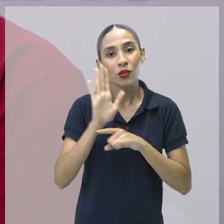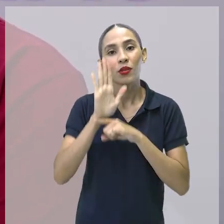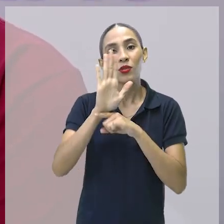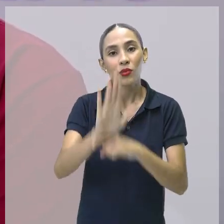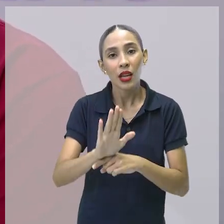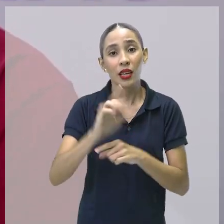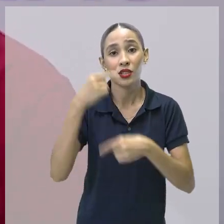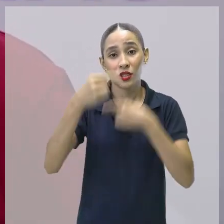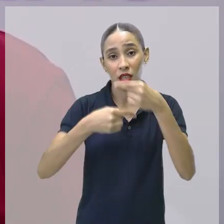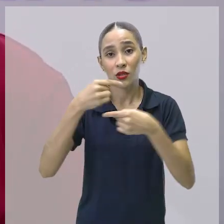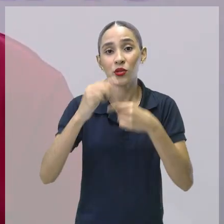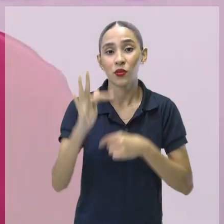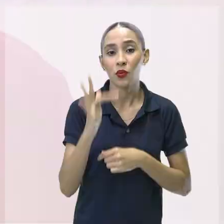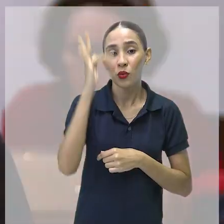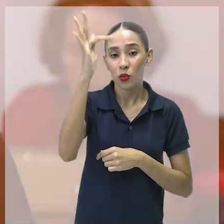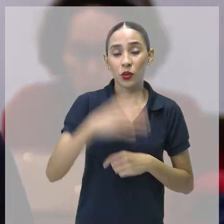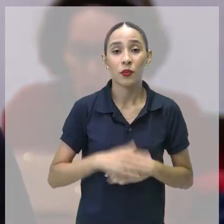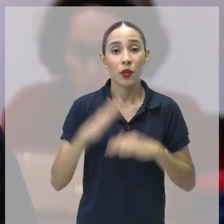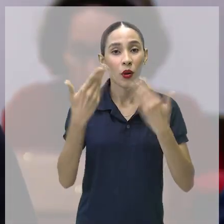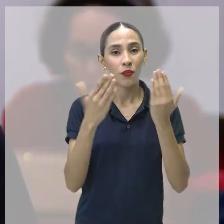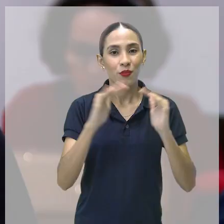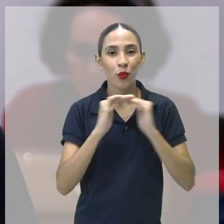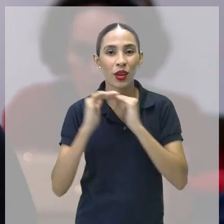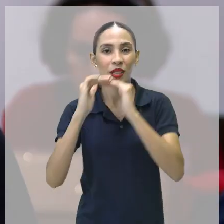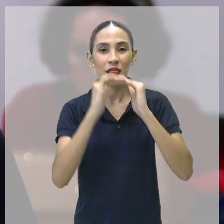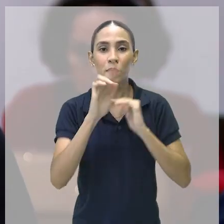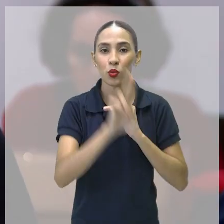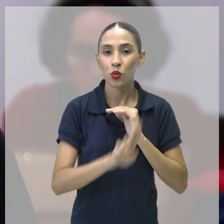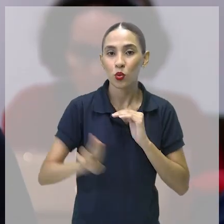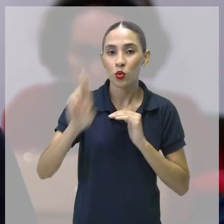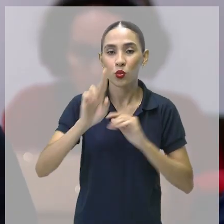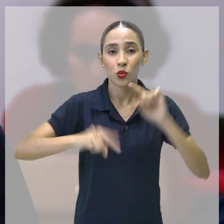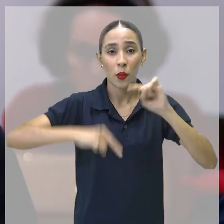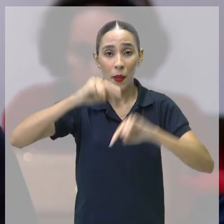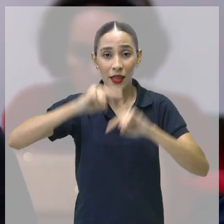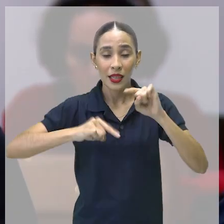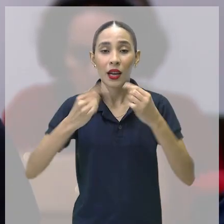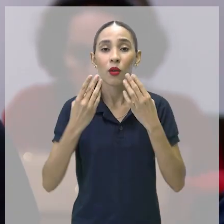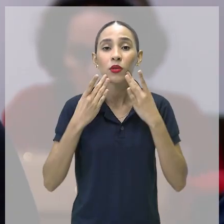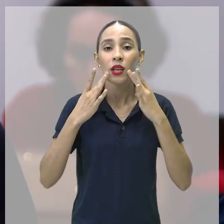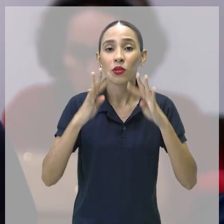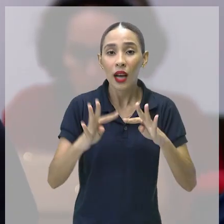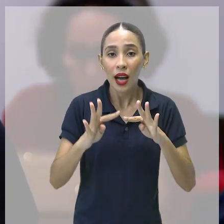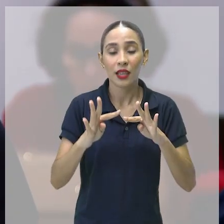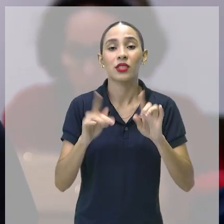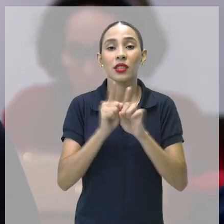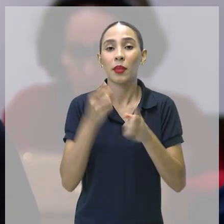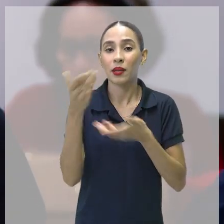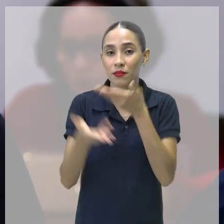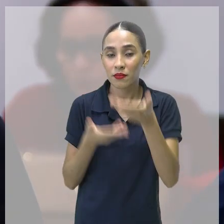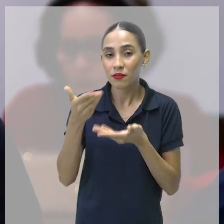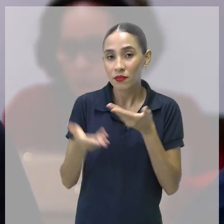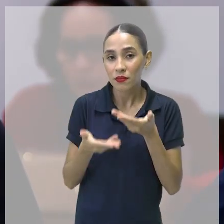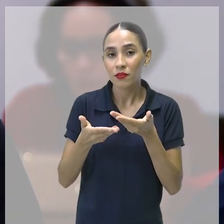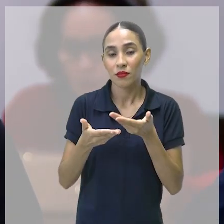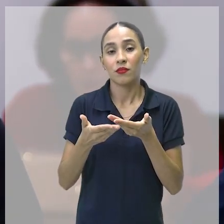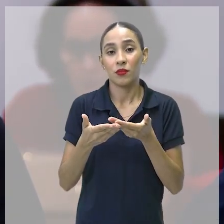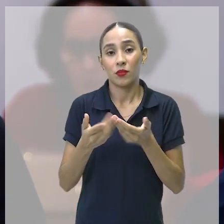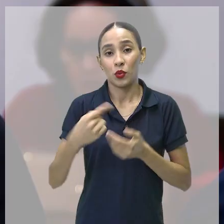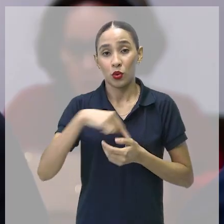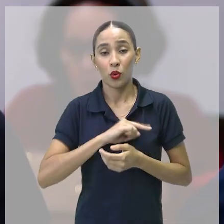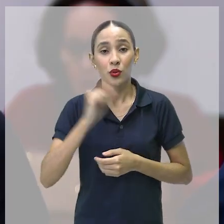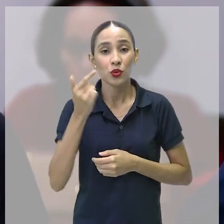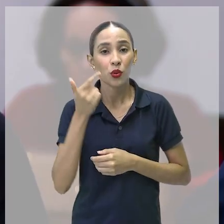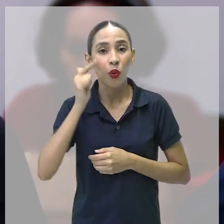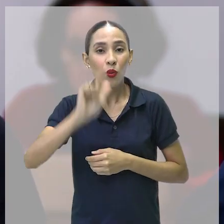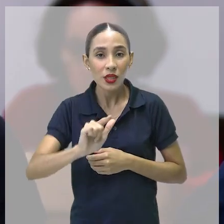ser utilizados pelas gerações futuras. O equilíbrio do uso dos recursos naturais, a disponibilidade deles para que a